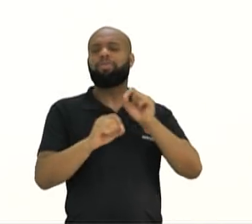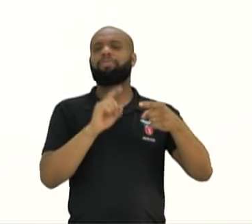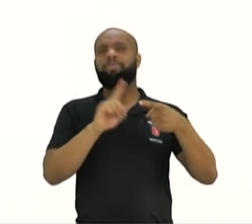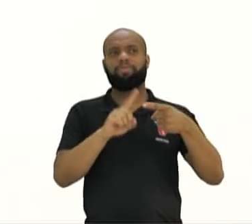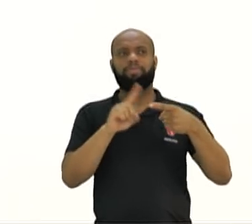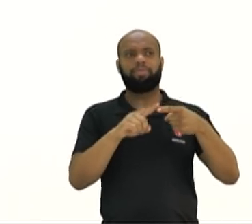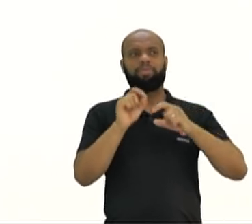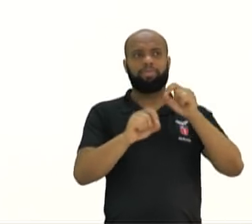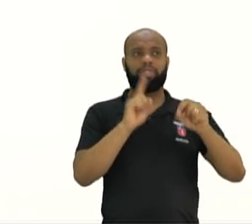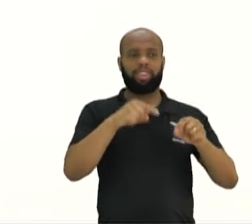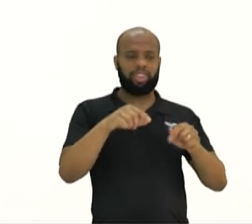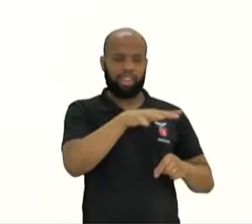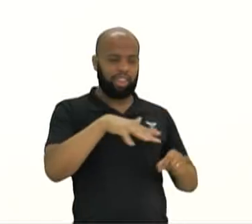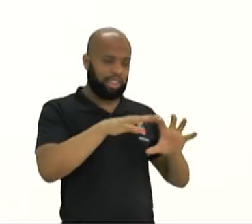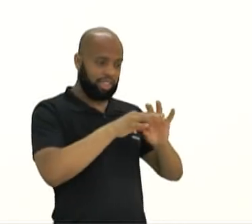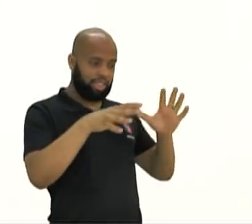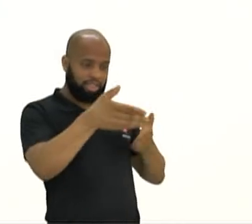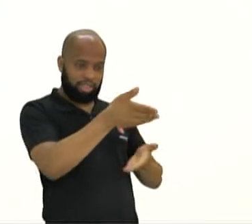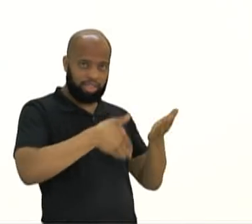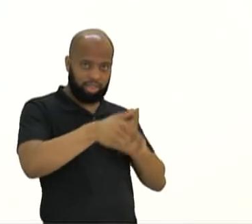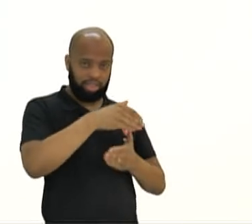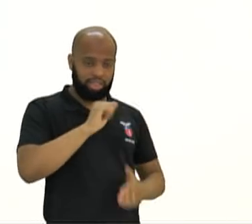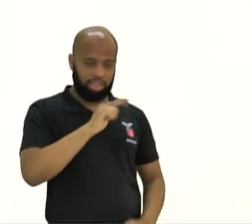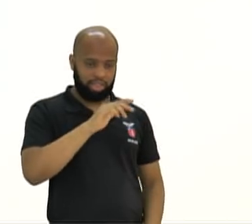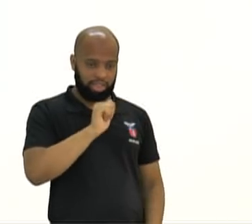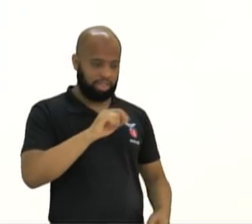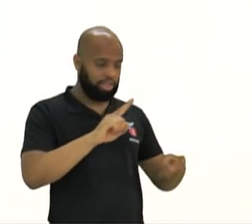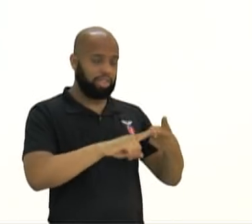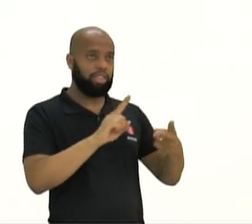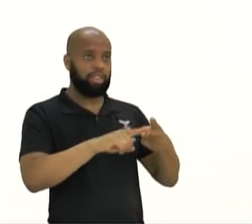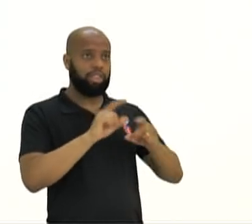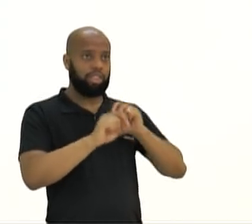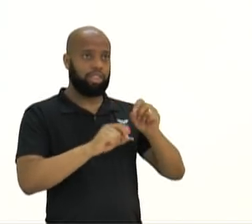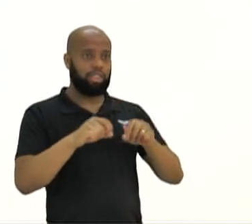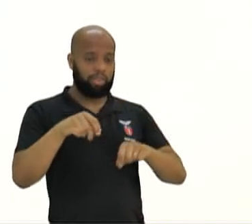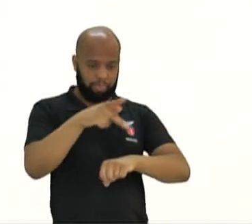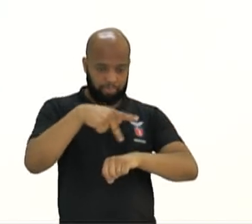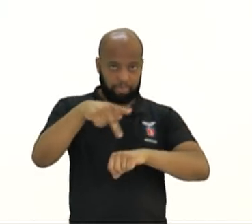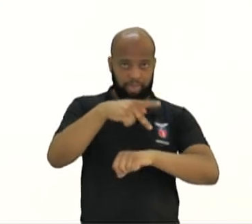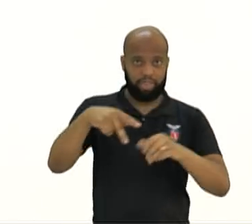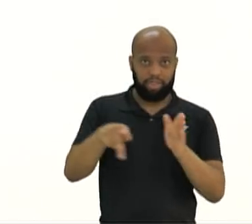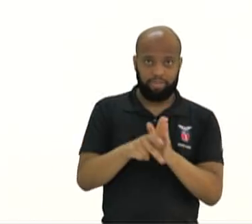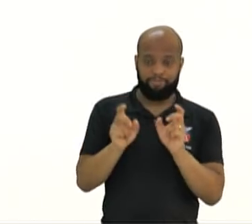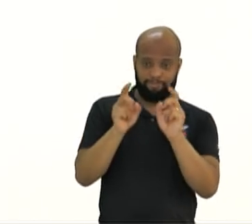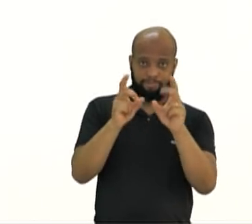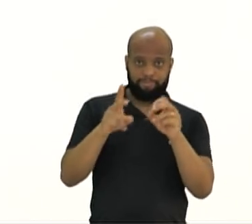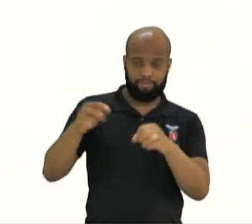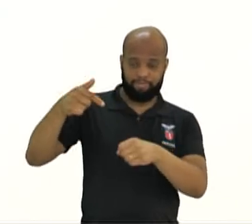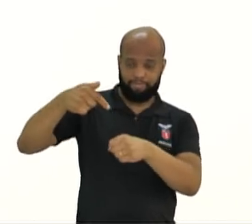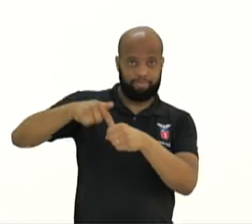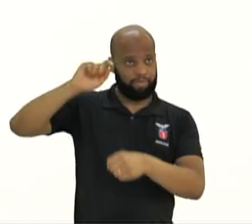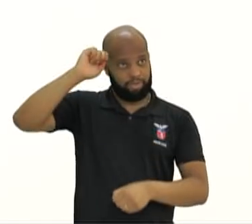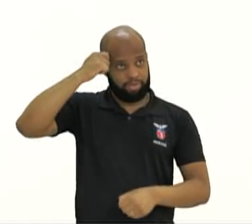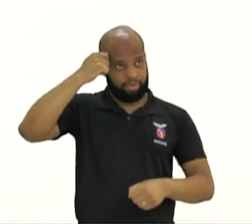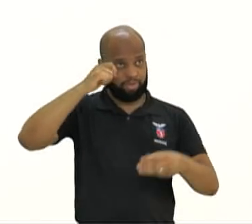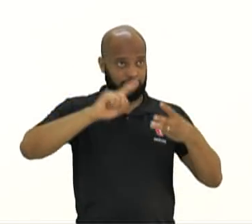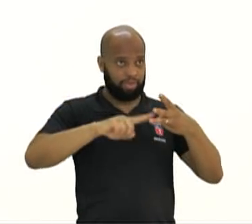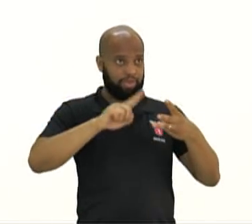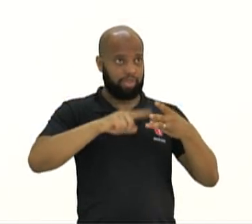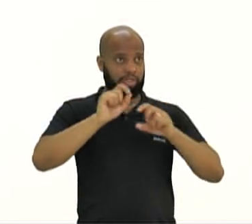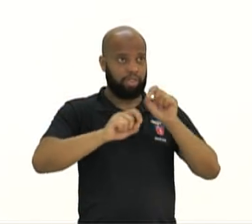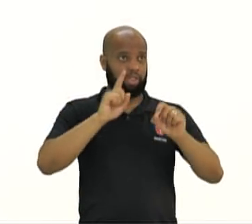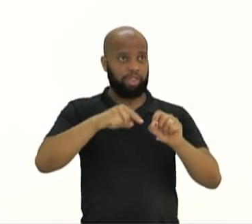Américas, a ALCA, letra B, a Organização dos Países Exportadores de Petróleo, a APEC, Cooperação Econômica da Ásia e